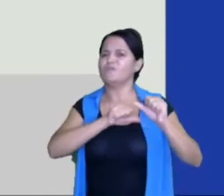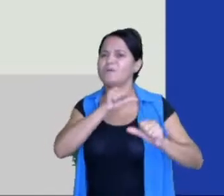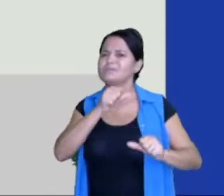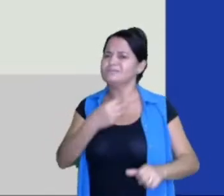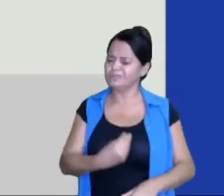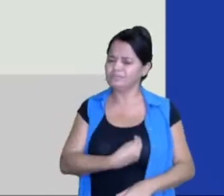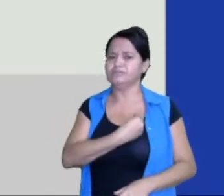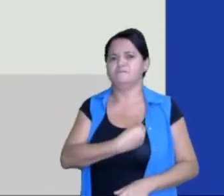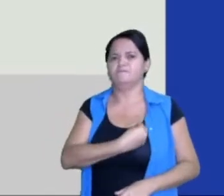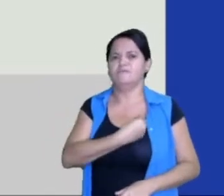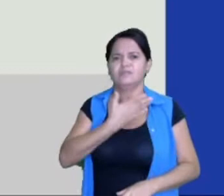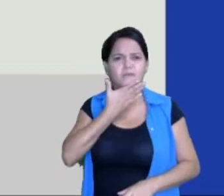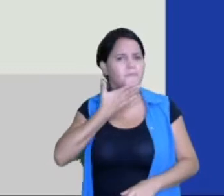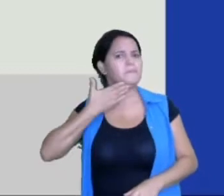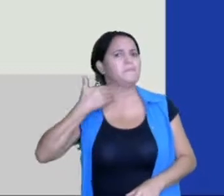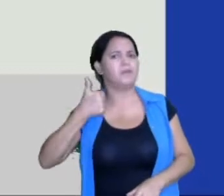perspectiva.